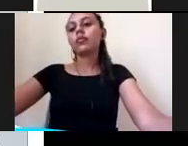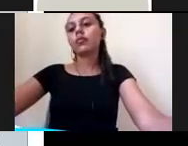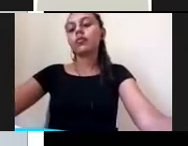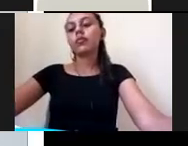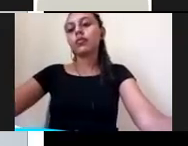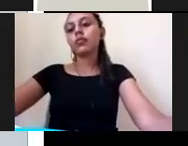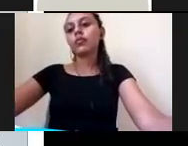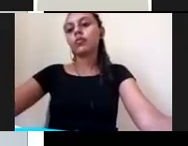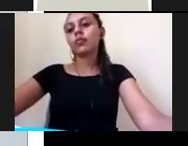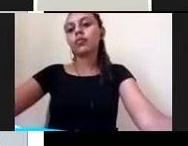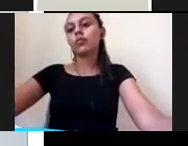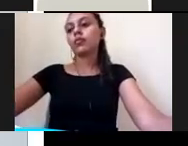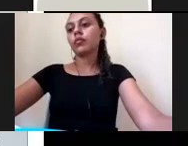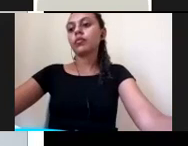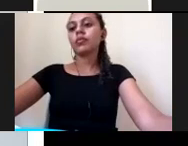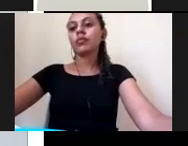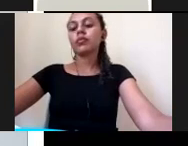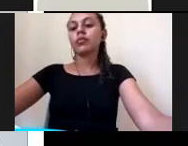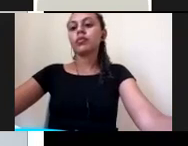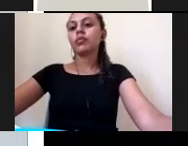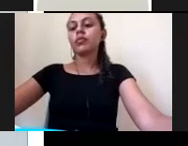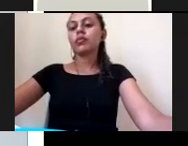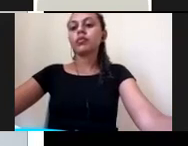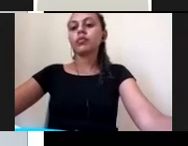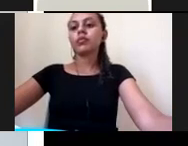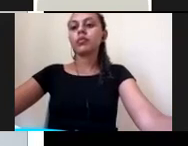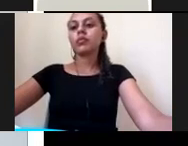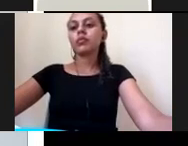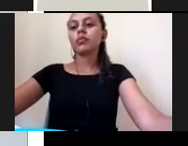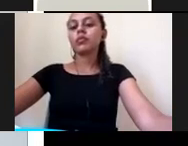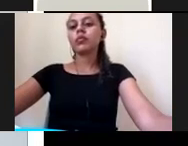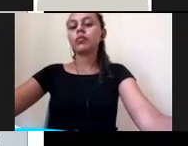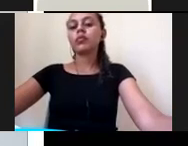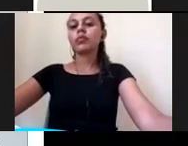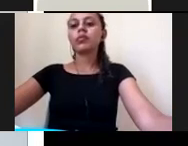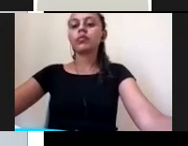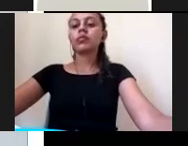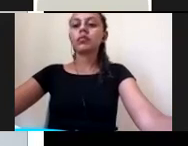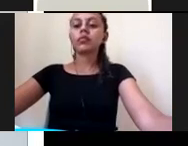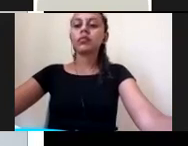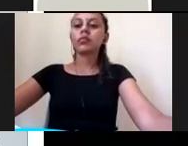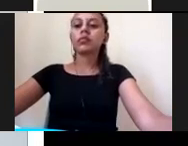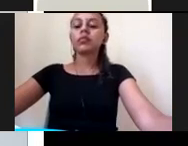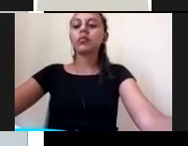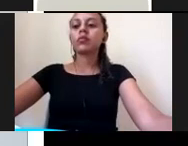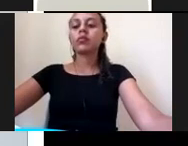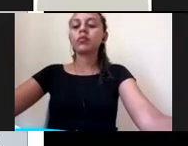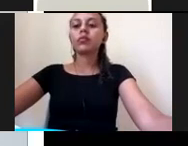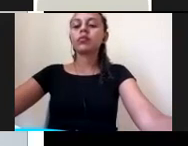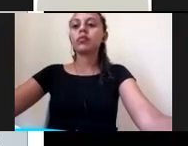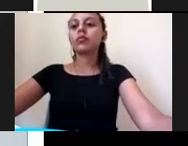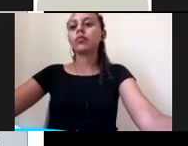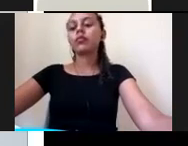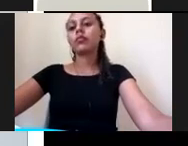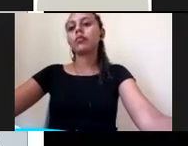a evolução de enfermagem, a gente também faz ela céfalo-caudal. Então, por isso que o exame físico ele tem que ser